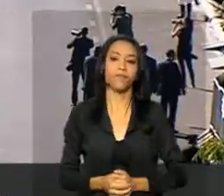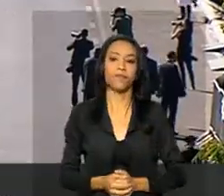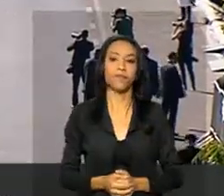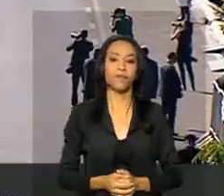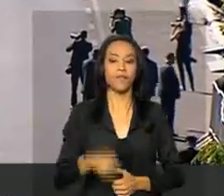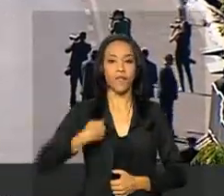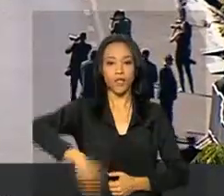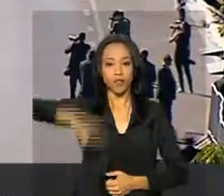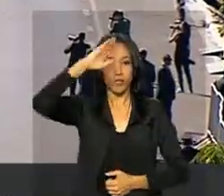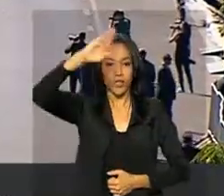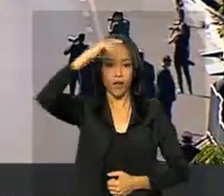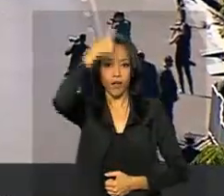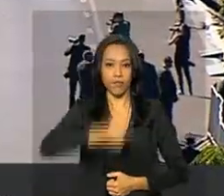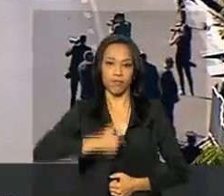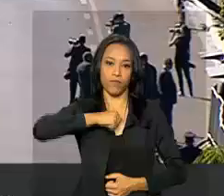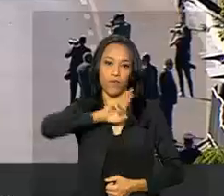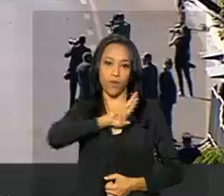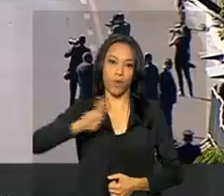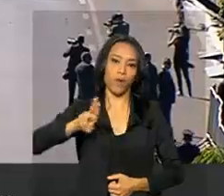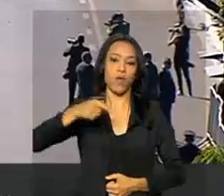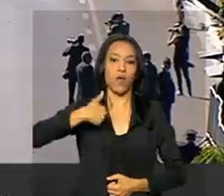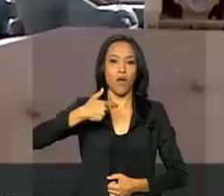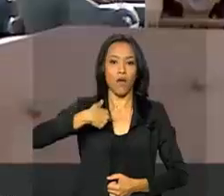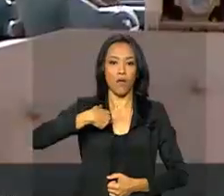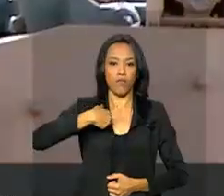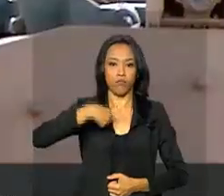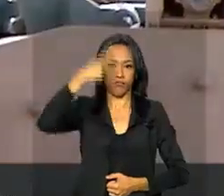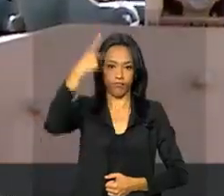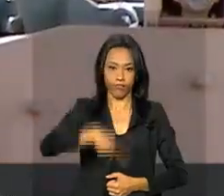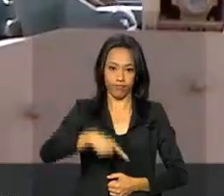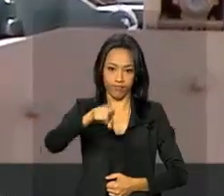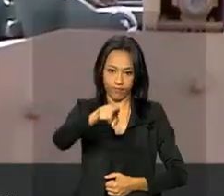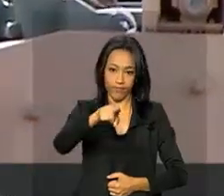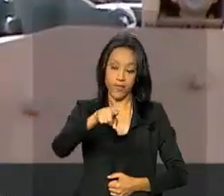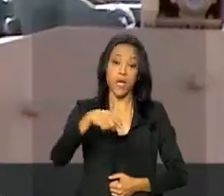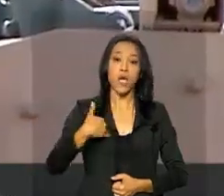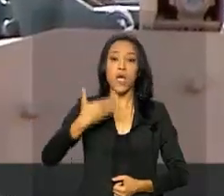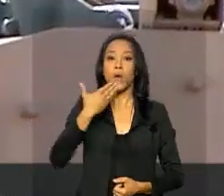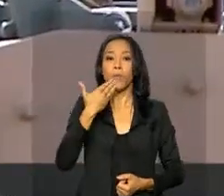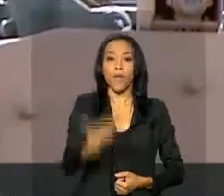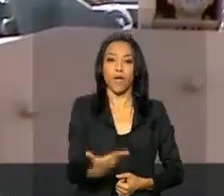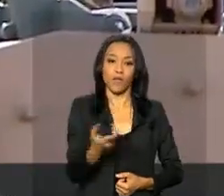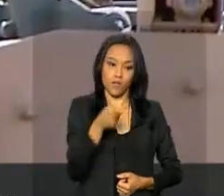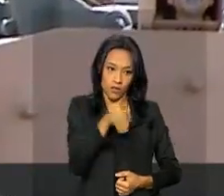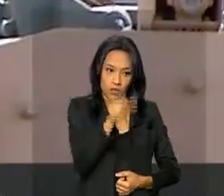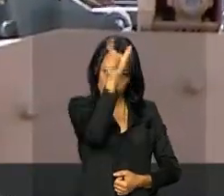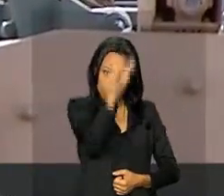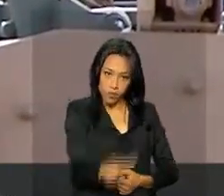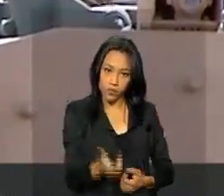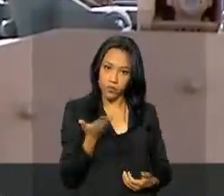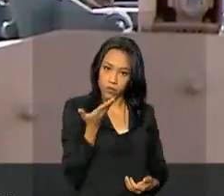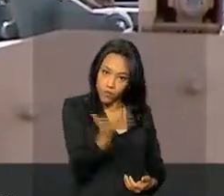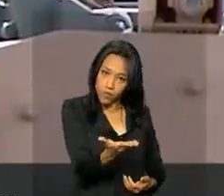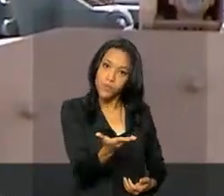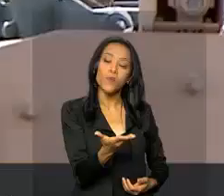General Negrais, comandante militar do Planalto, solicito a Vossa